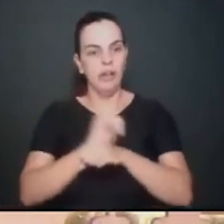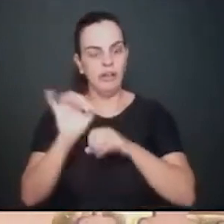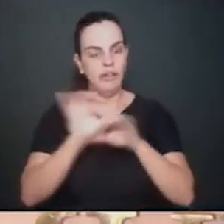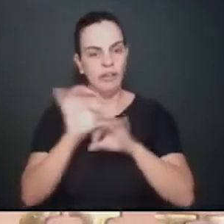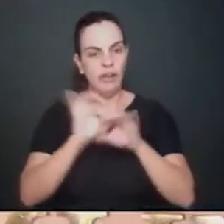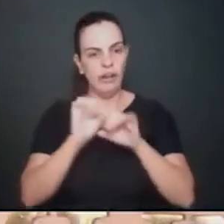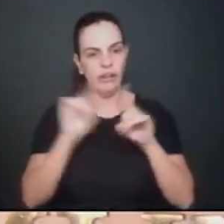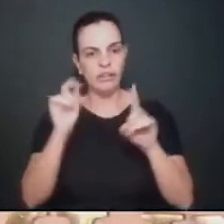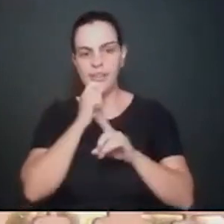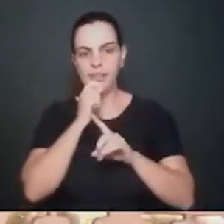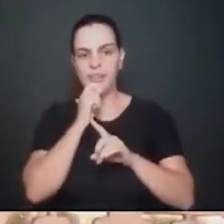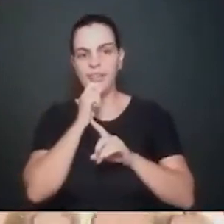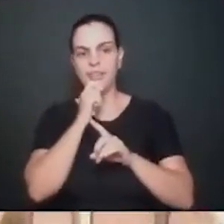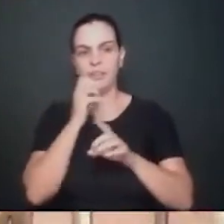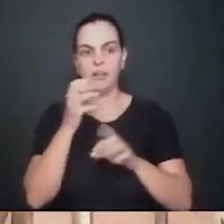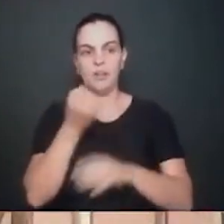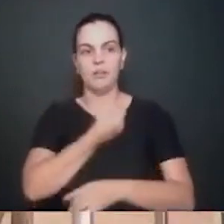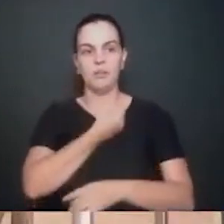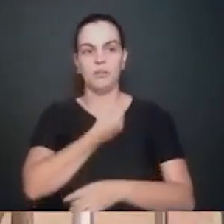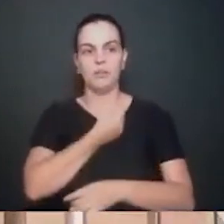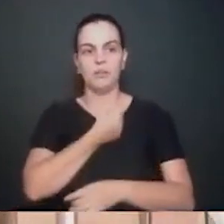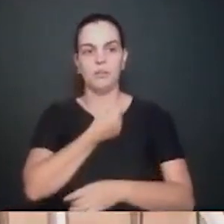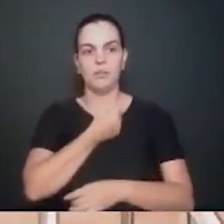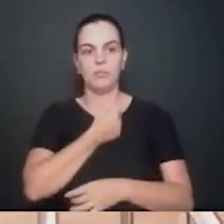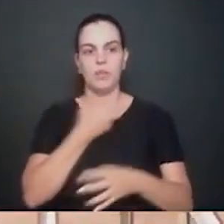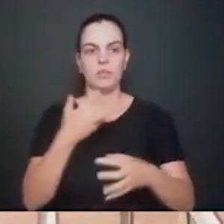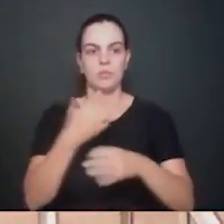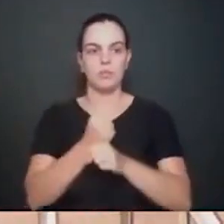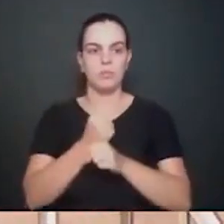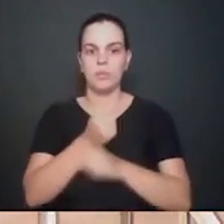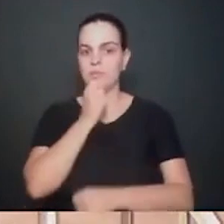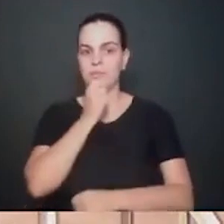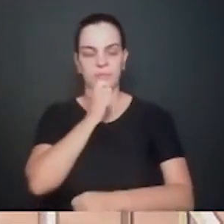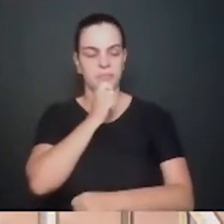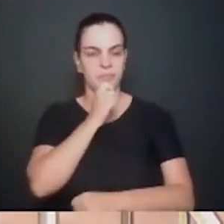por conta que nós estamos fazendo esses ajustes orçamentários para que a gente possa